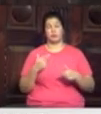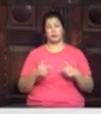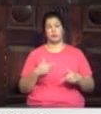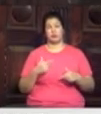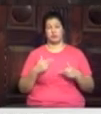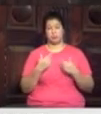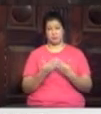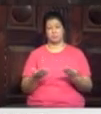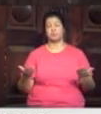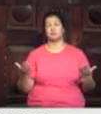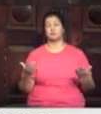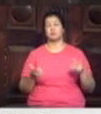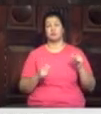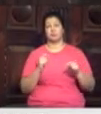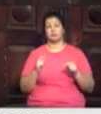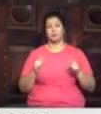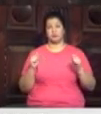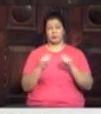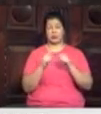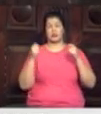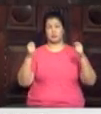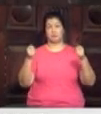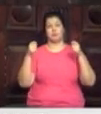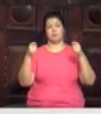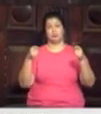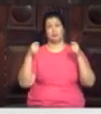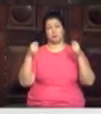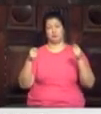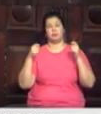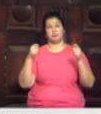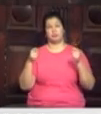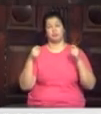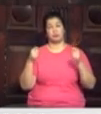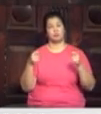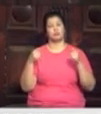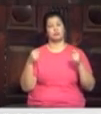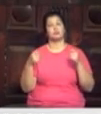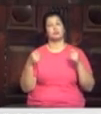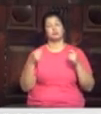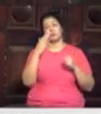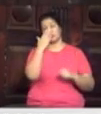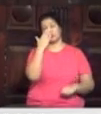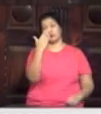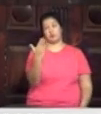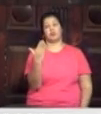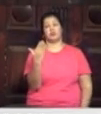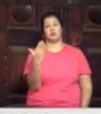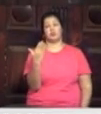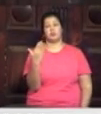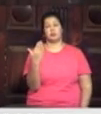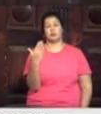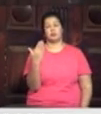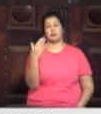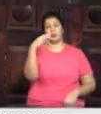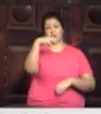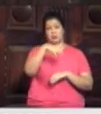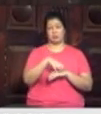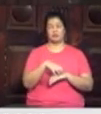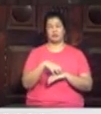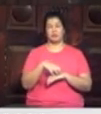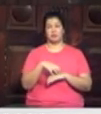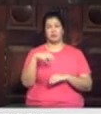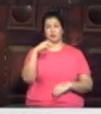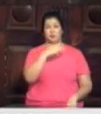sedaianos, fizeram uma manifestação em frente à sede